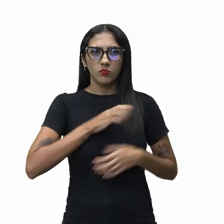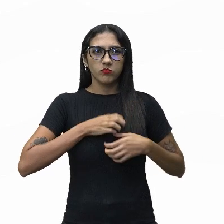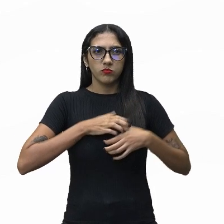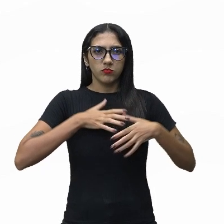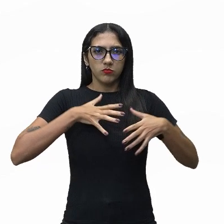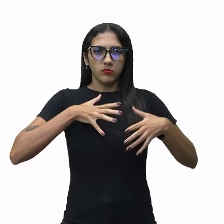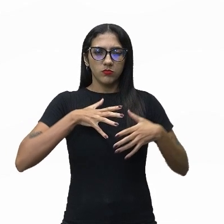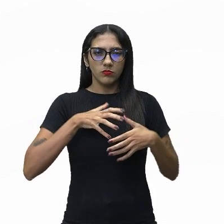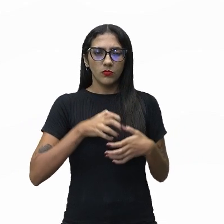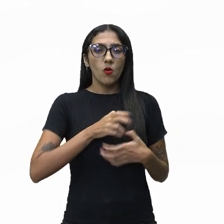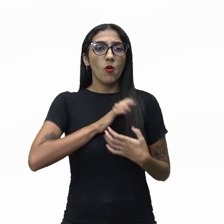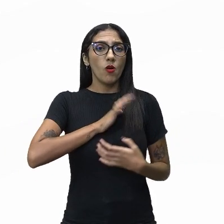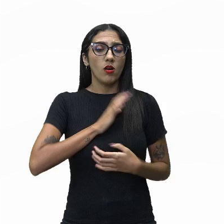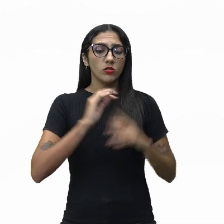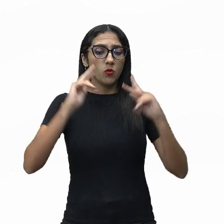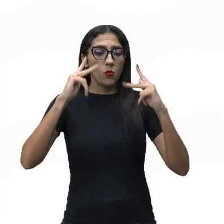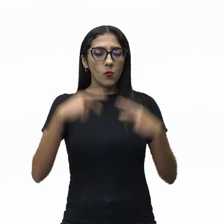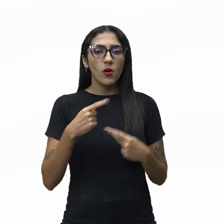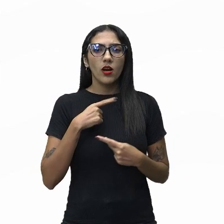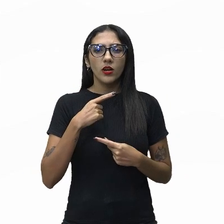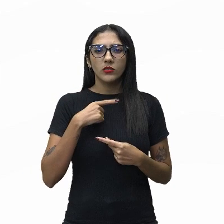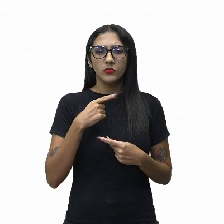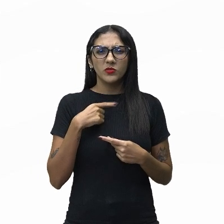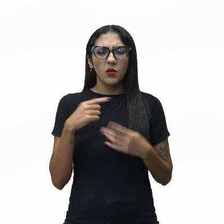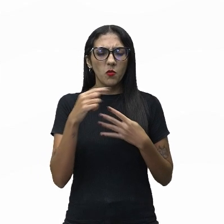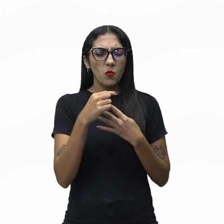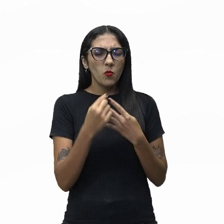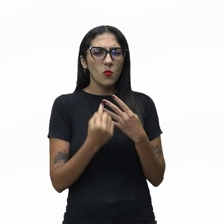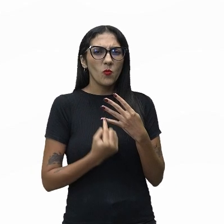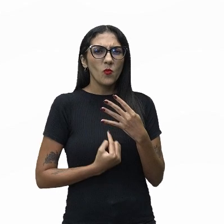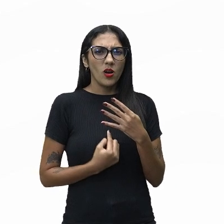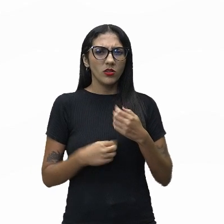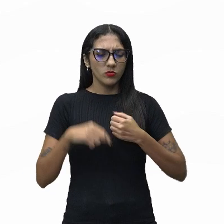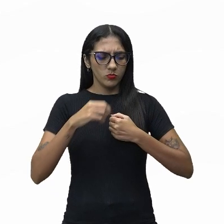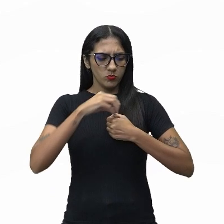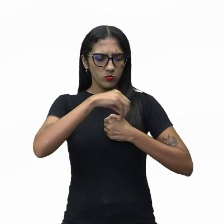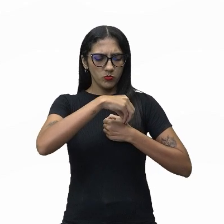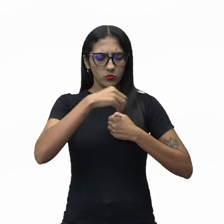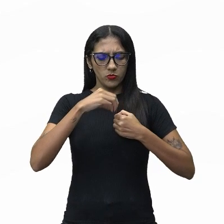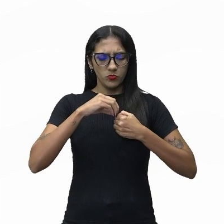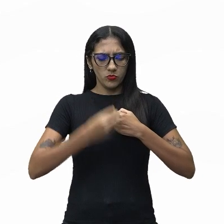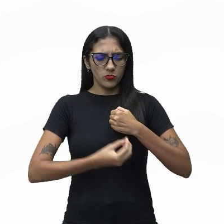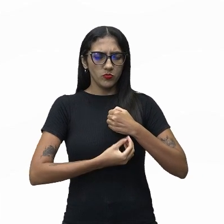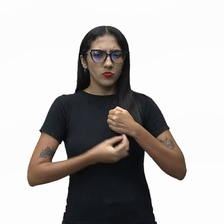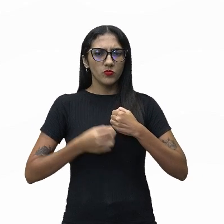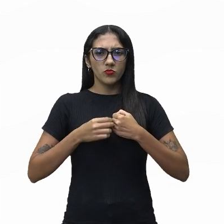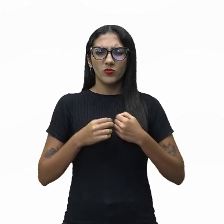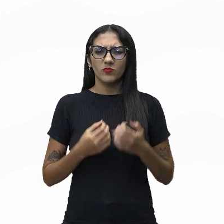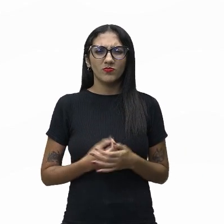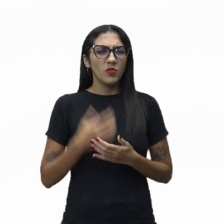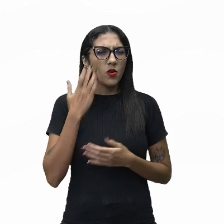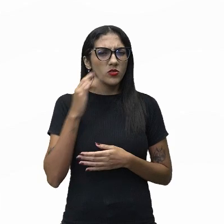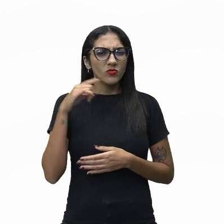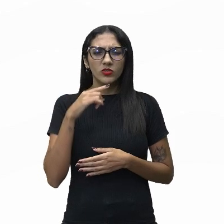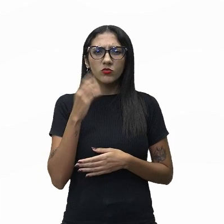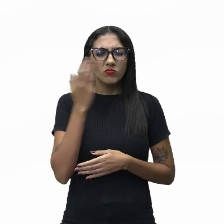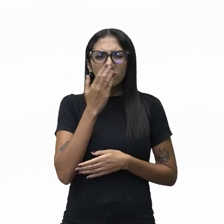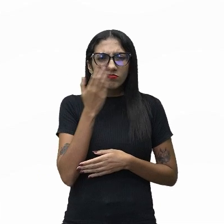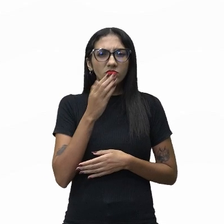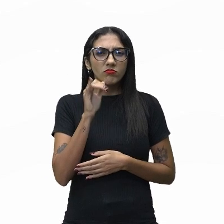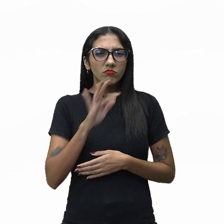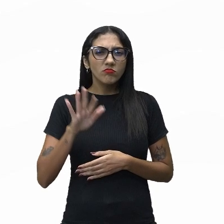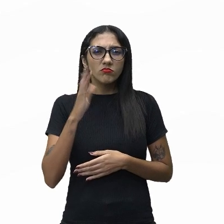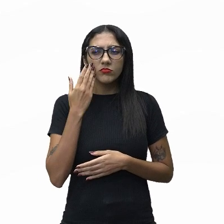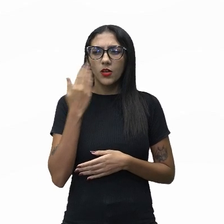E o coração humano possui 4 câmaras, ou seja, 4 cavidades. Você talvez não consiga identificar aí na imagem,